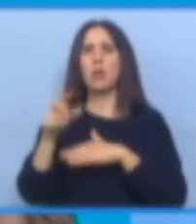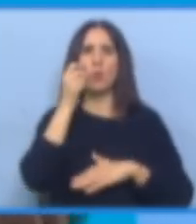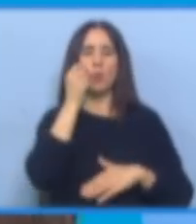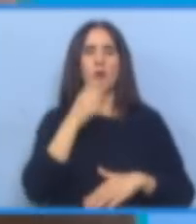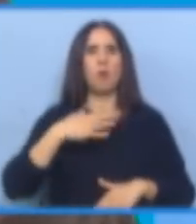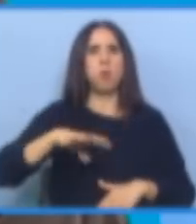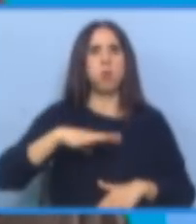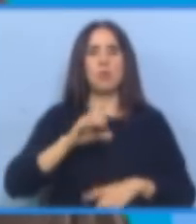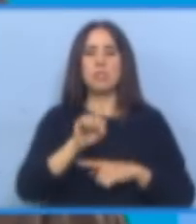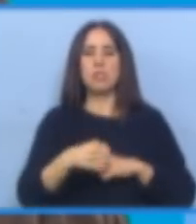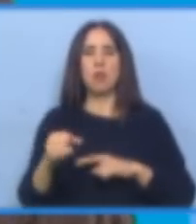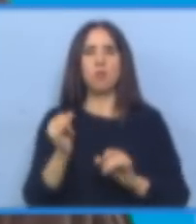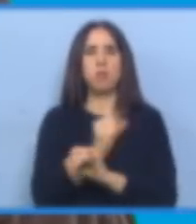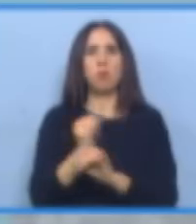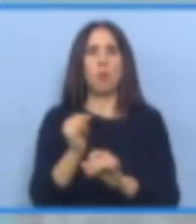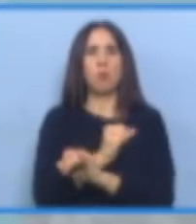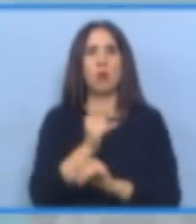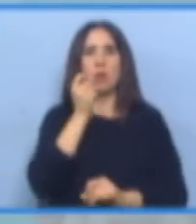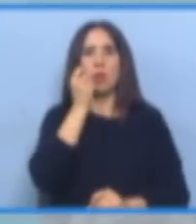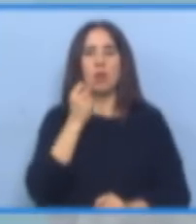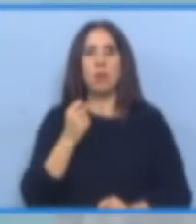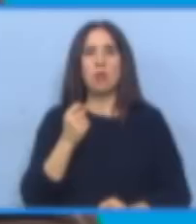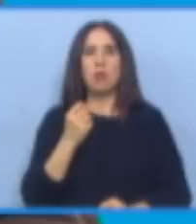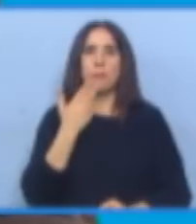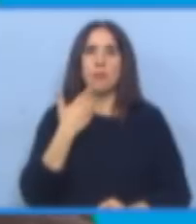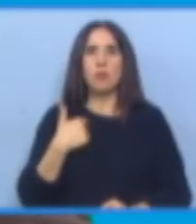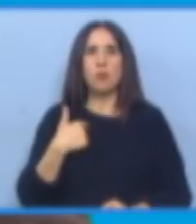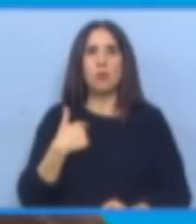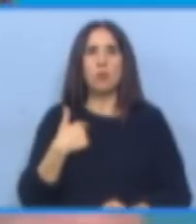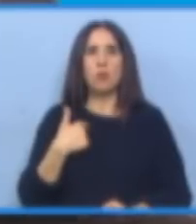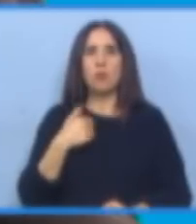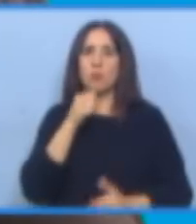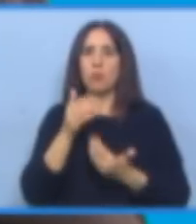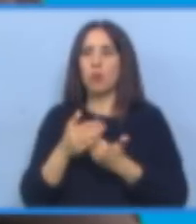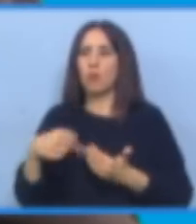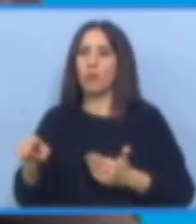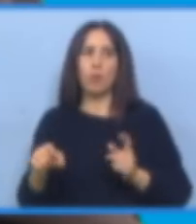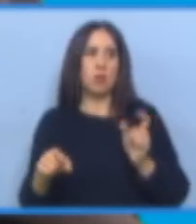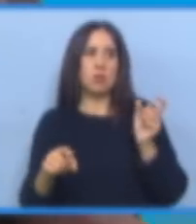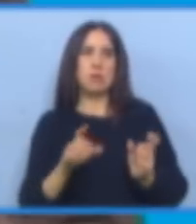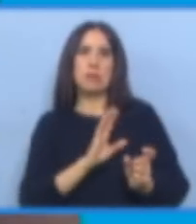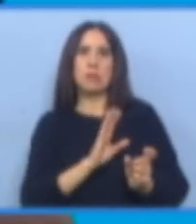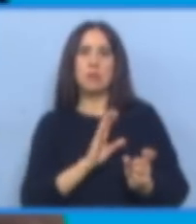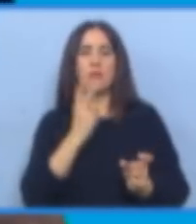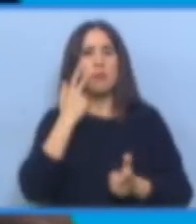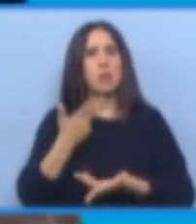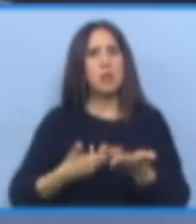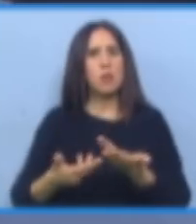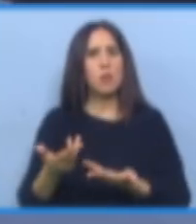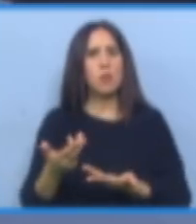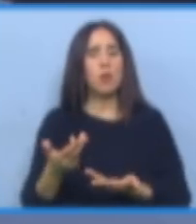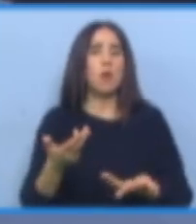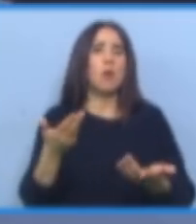era um sim, um não, era alternado. E ele pediu para ir ele morrer em vez do companheiro. Deu a vida.